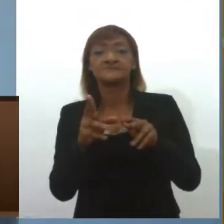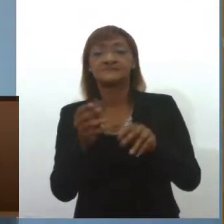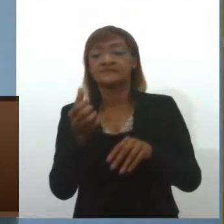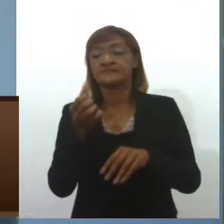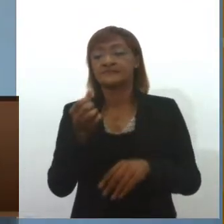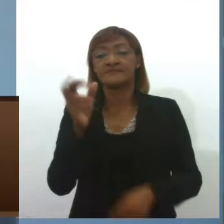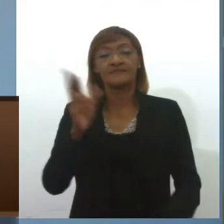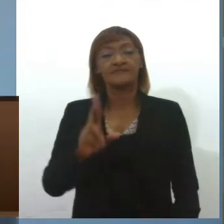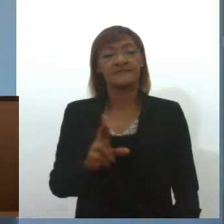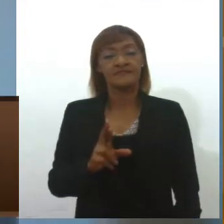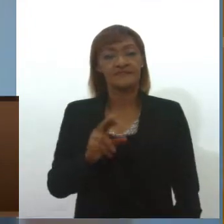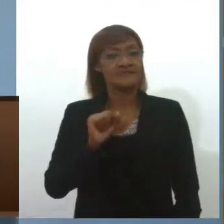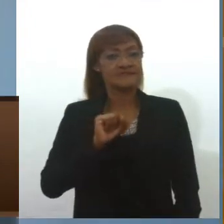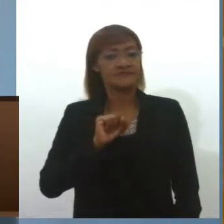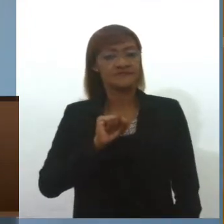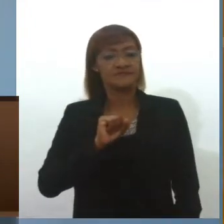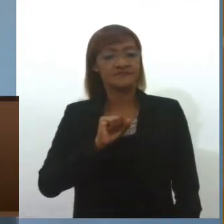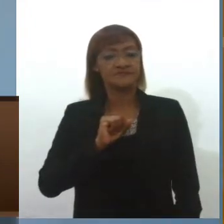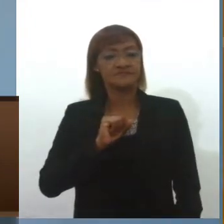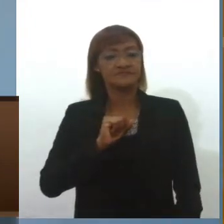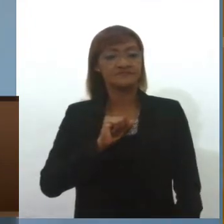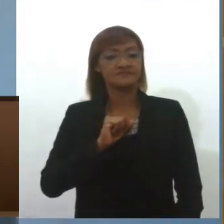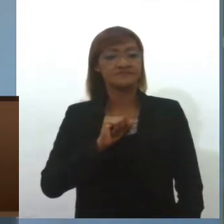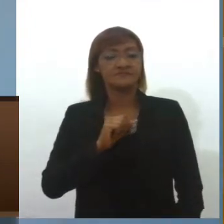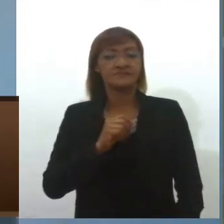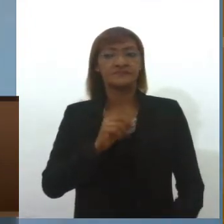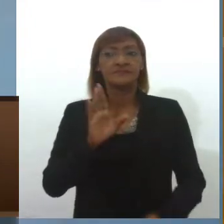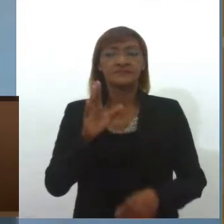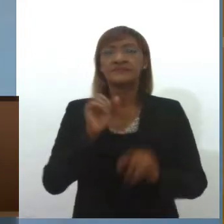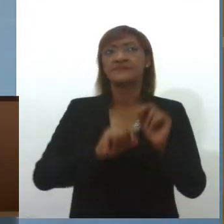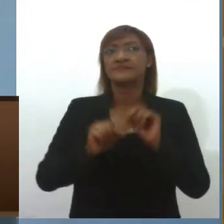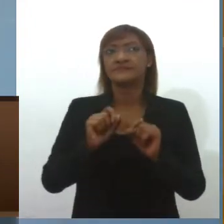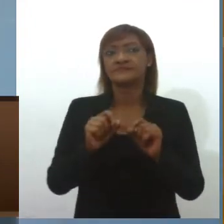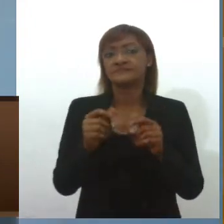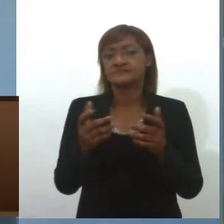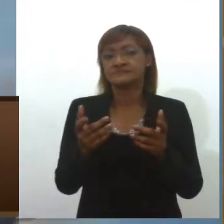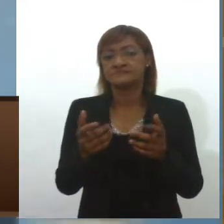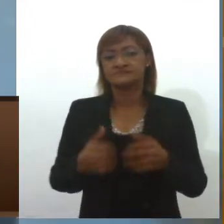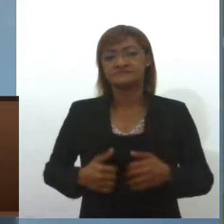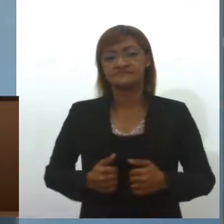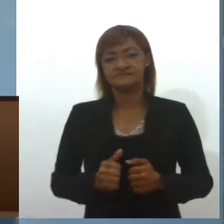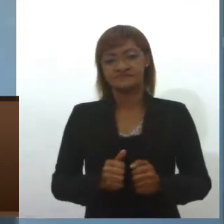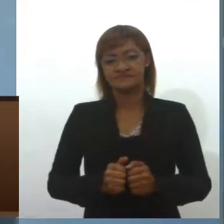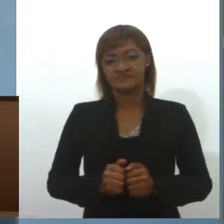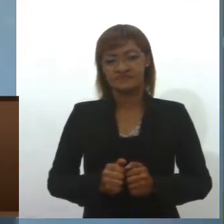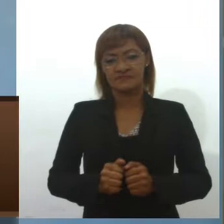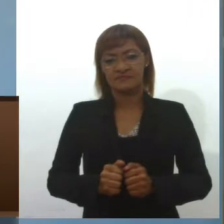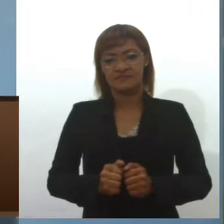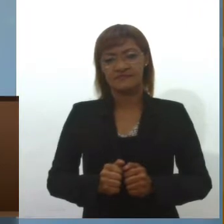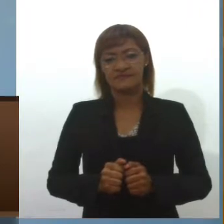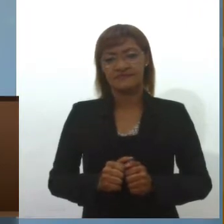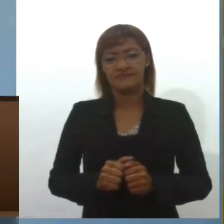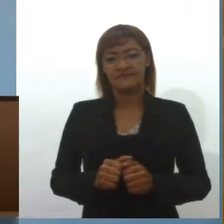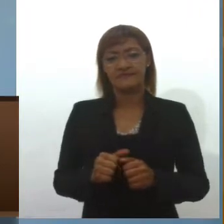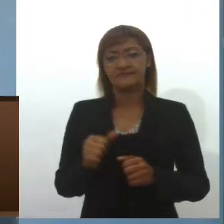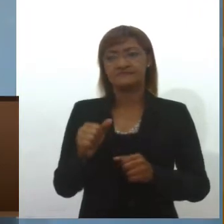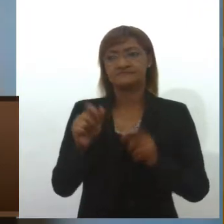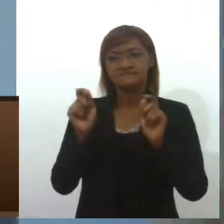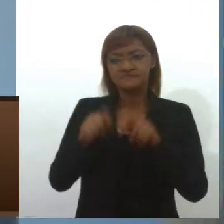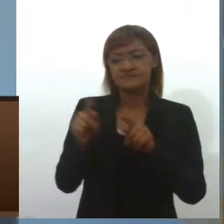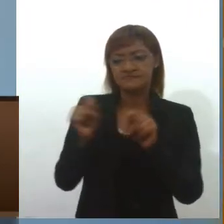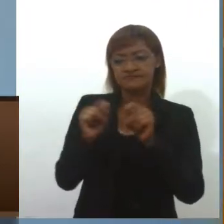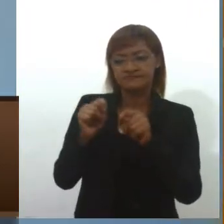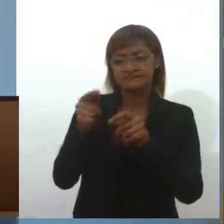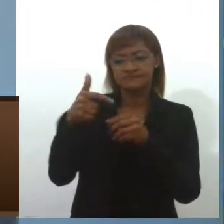seja, eles se valem disso para... Bom, é necessário reduzir o combustível, digamos agora, de 6